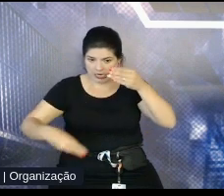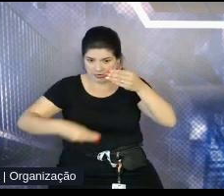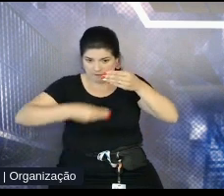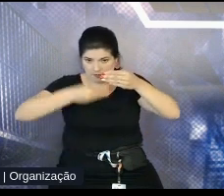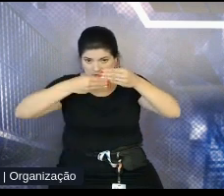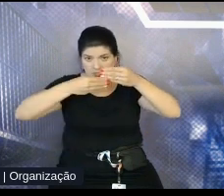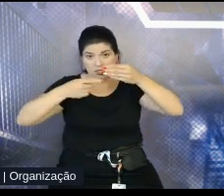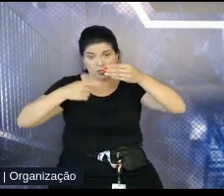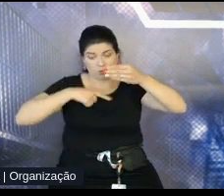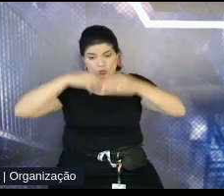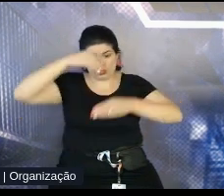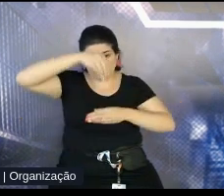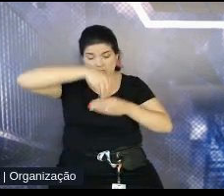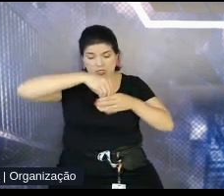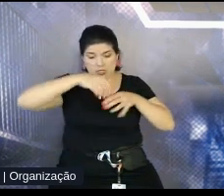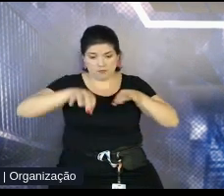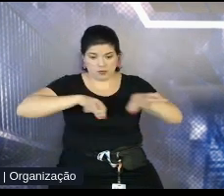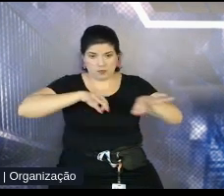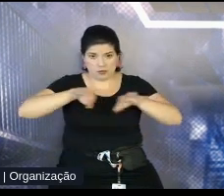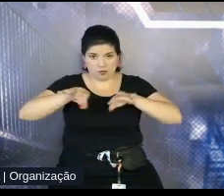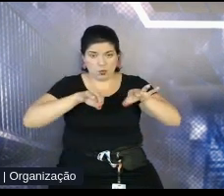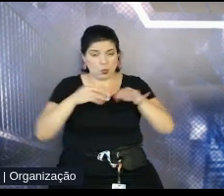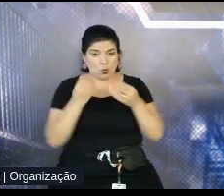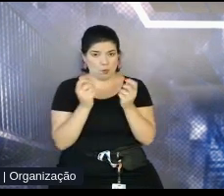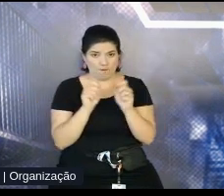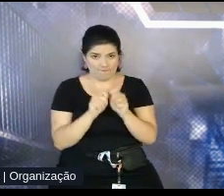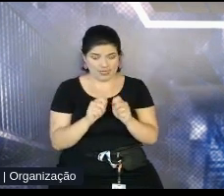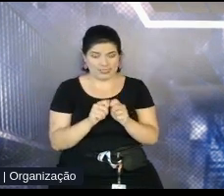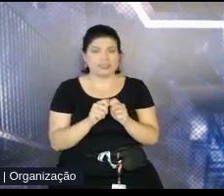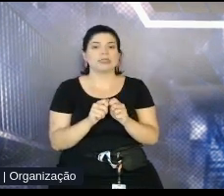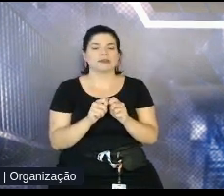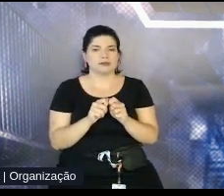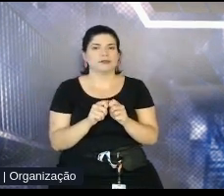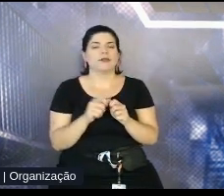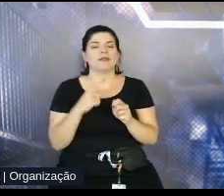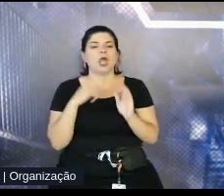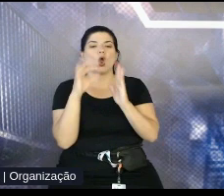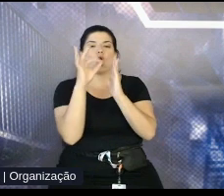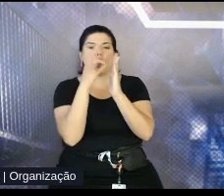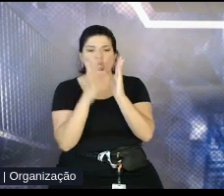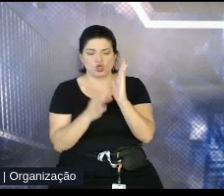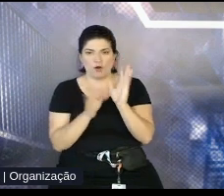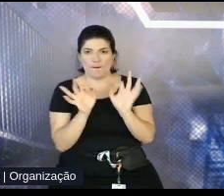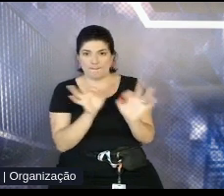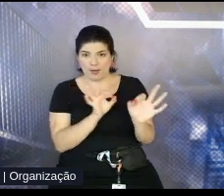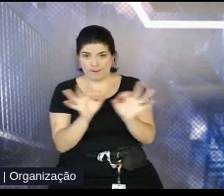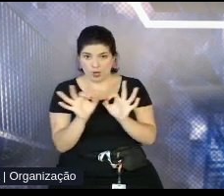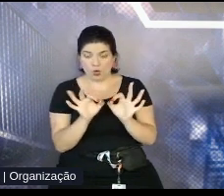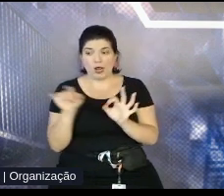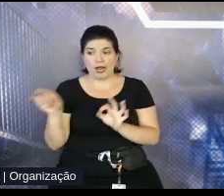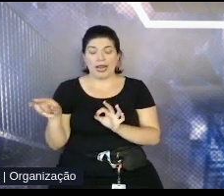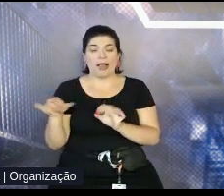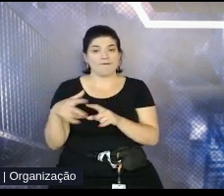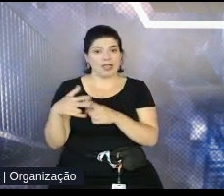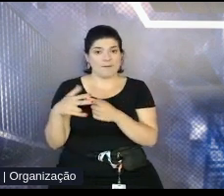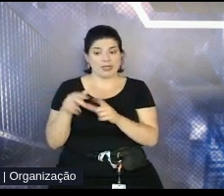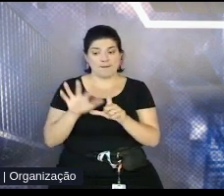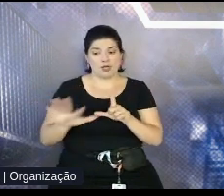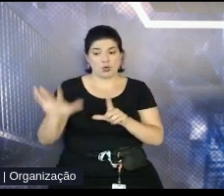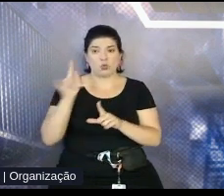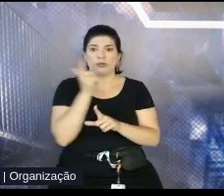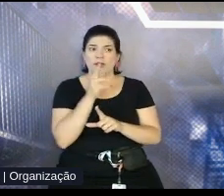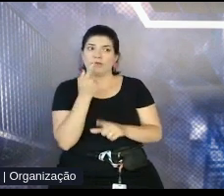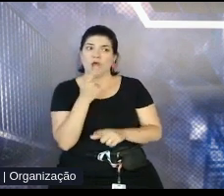ali, analisam o código que foi feito, e a partir desse código que foi feito, essas ferramentas conseguem dizer, olha, aqui você poderia